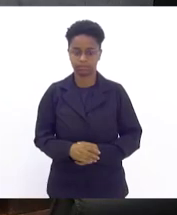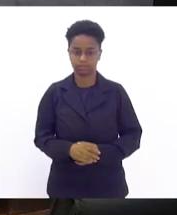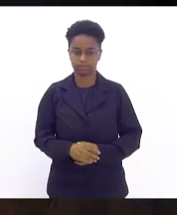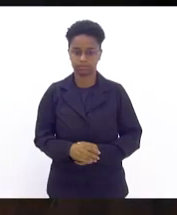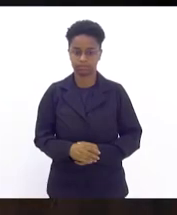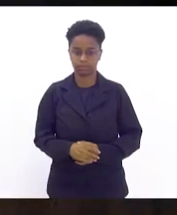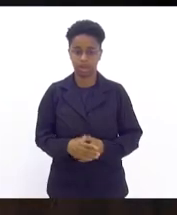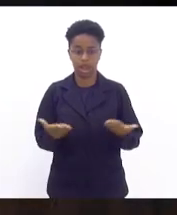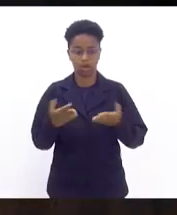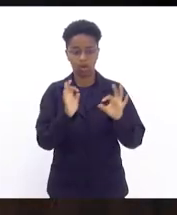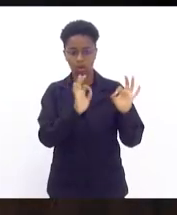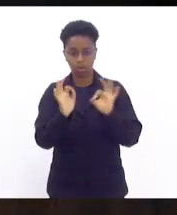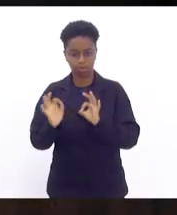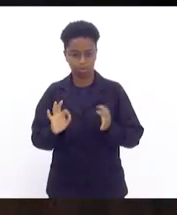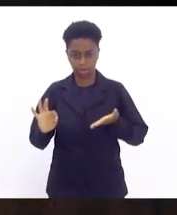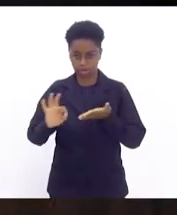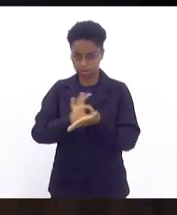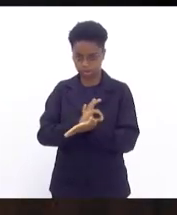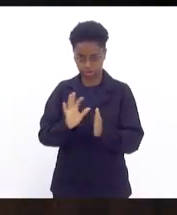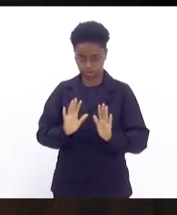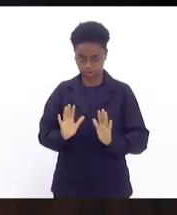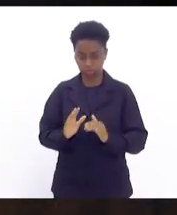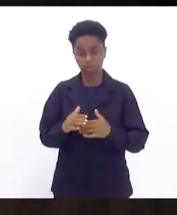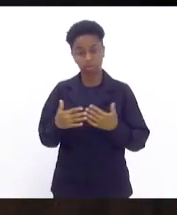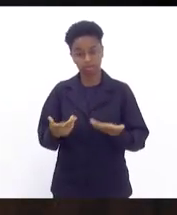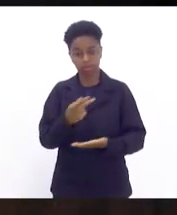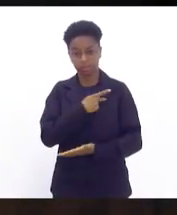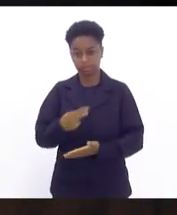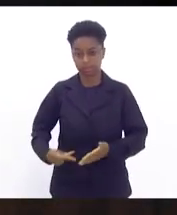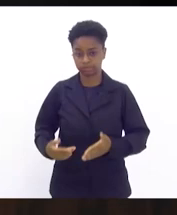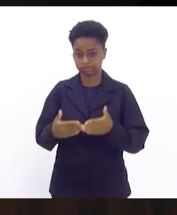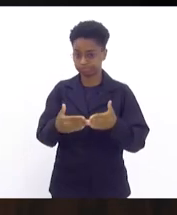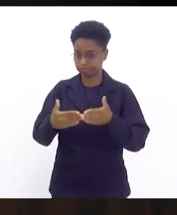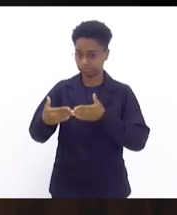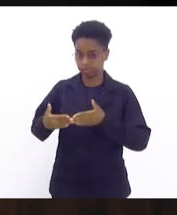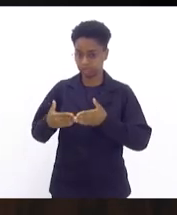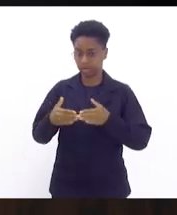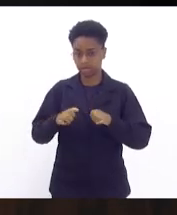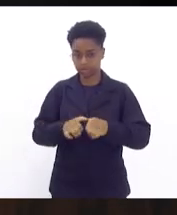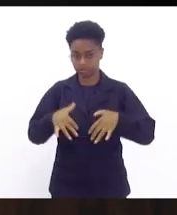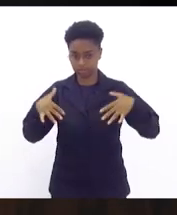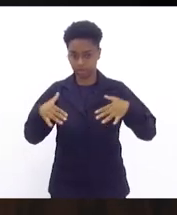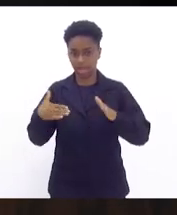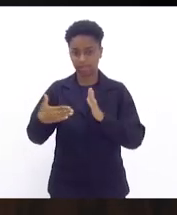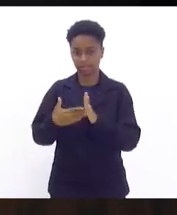Não havendo mais orador inscrito, o presidente suspende a sessão